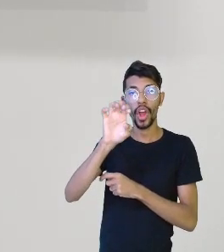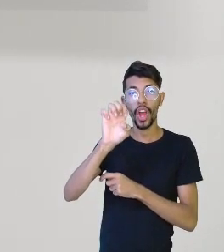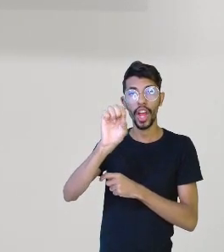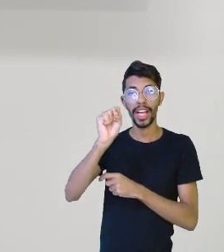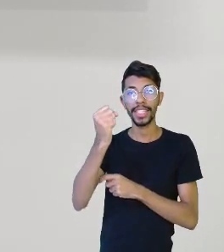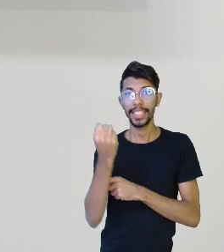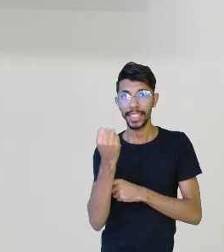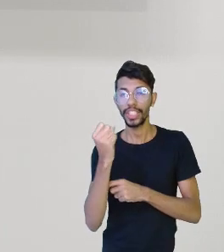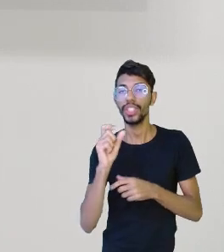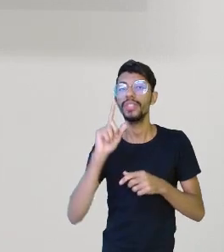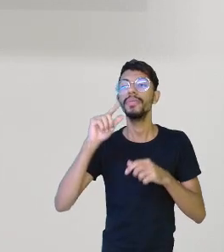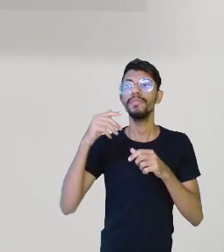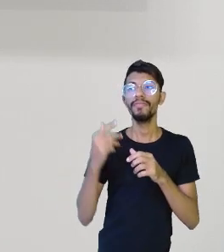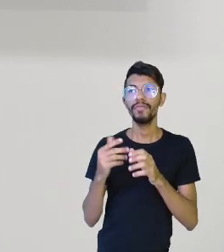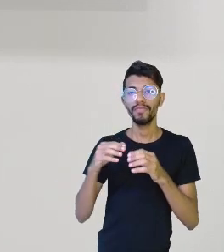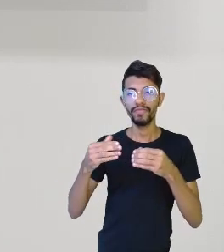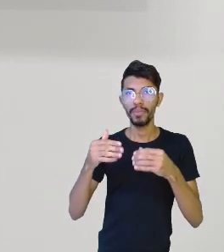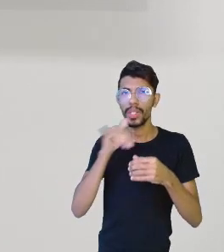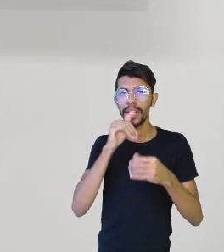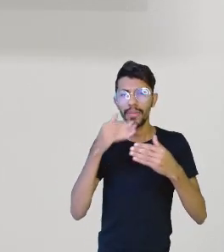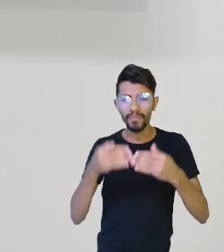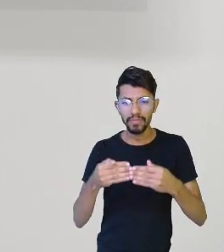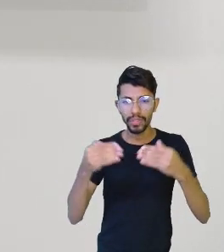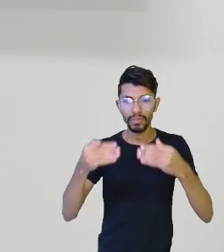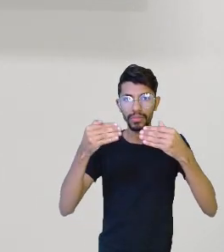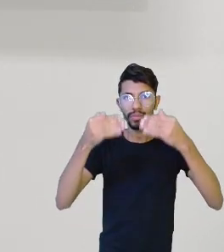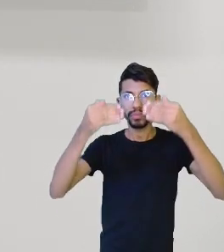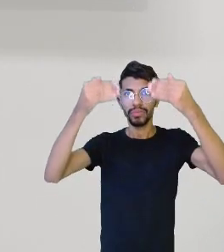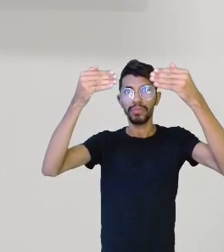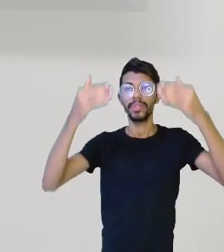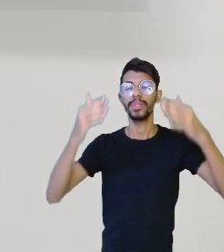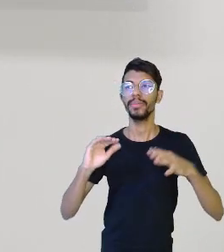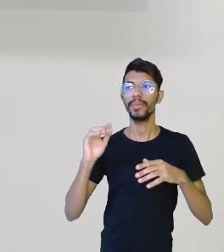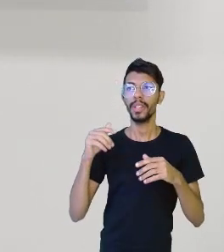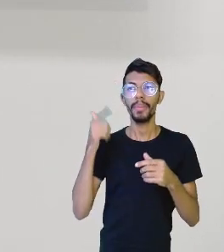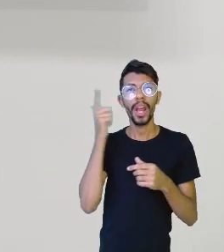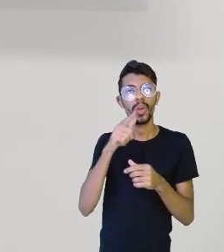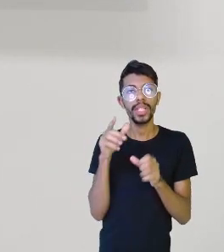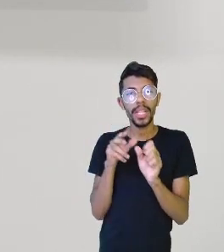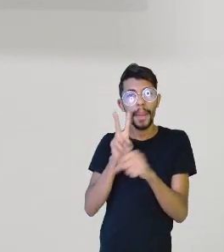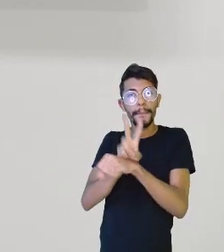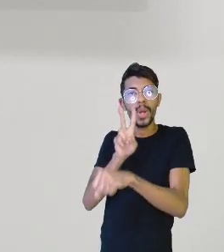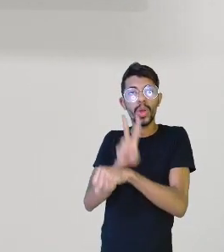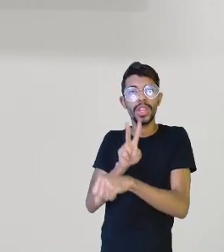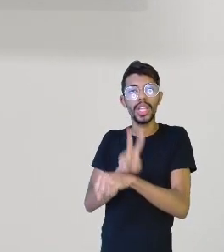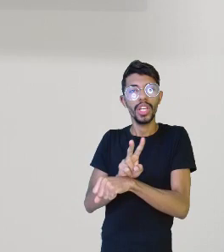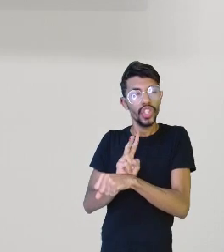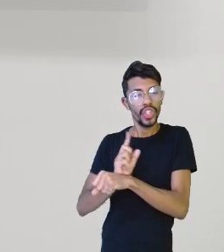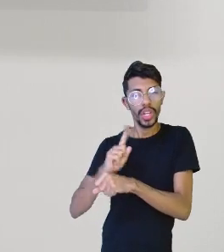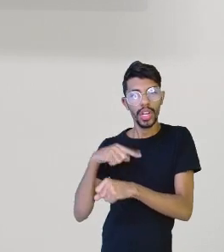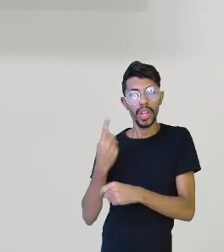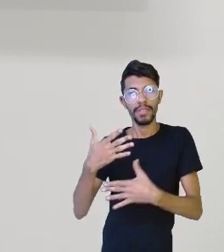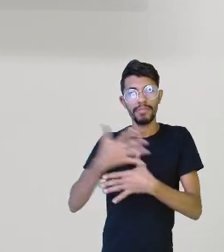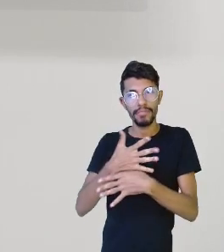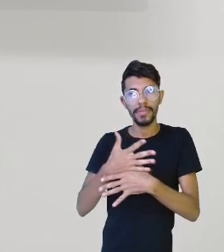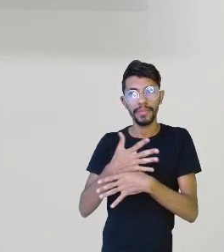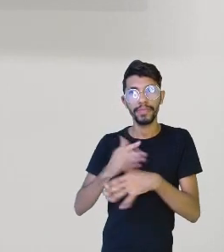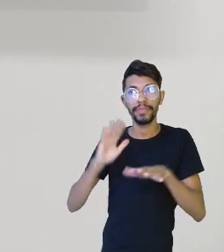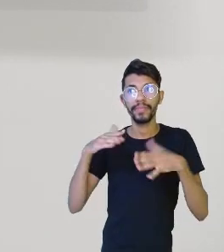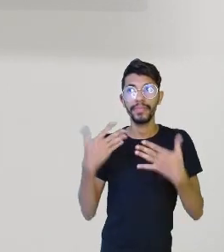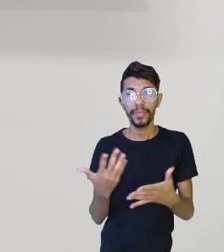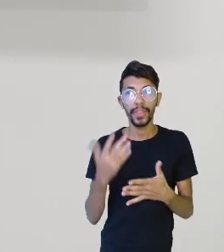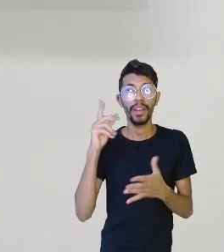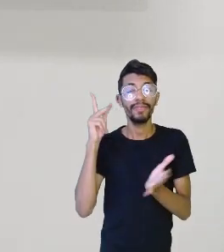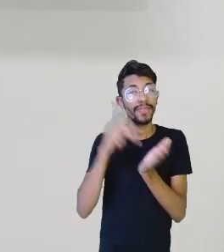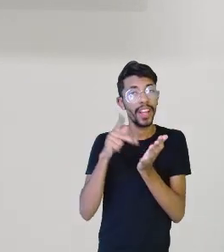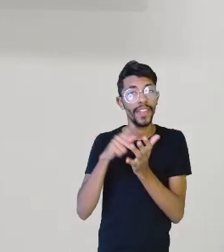que começava a se formar. Na verdade, todos esses estrangeiros observavam o potencial que a nossa cidade